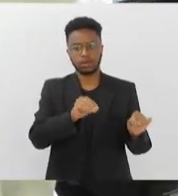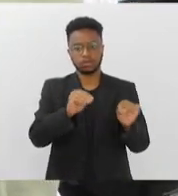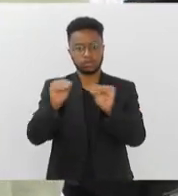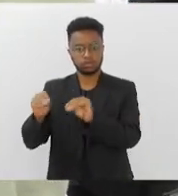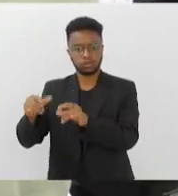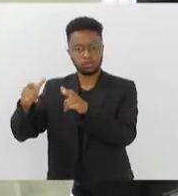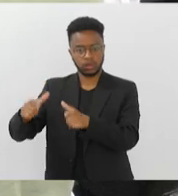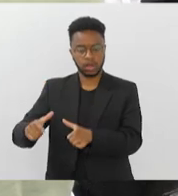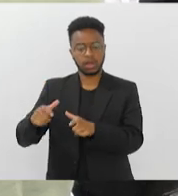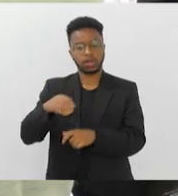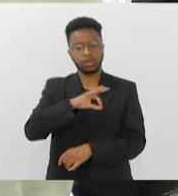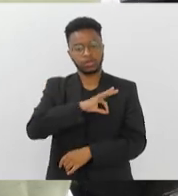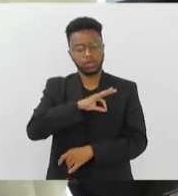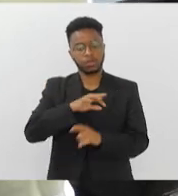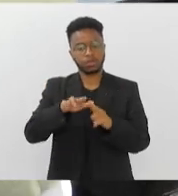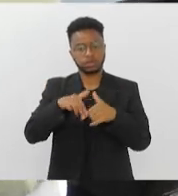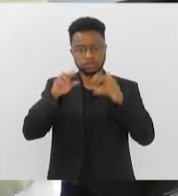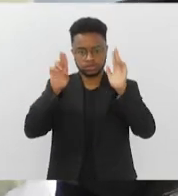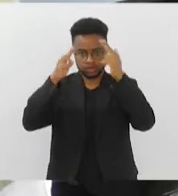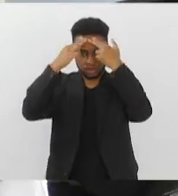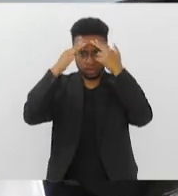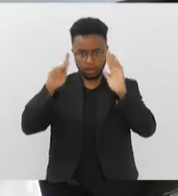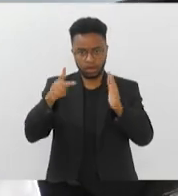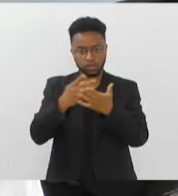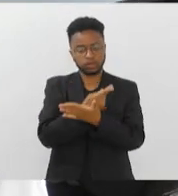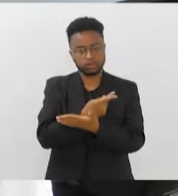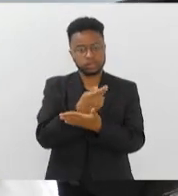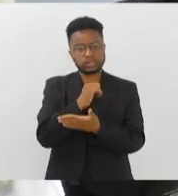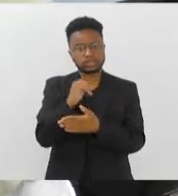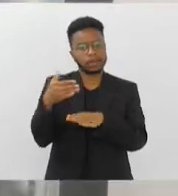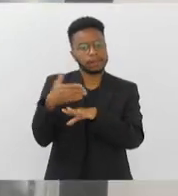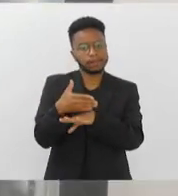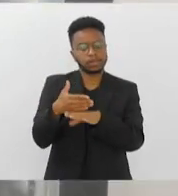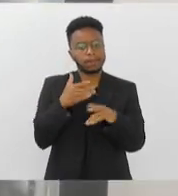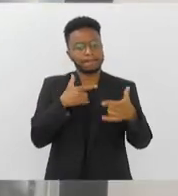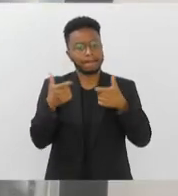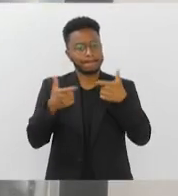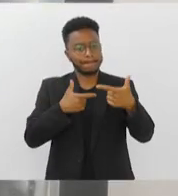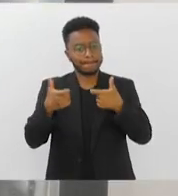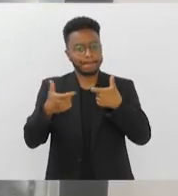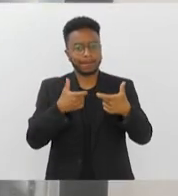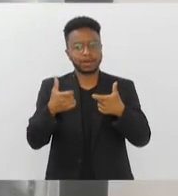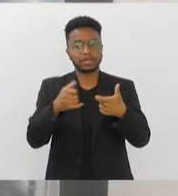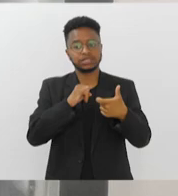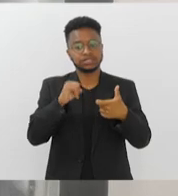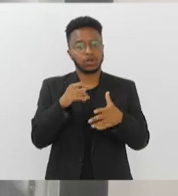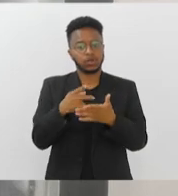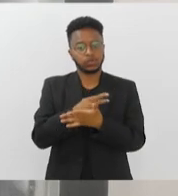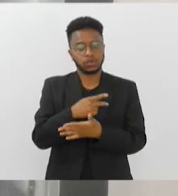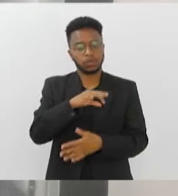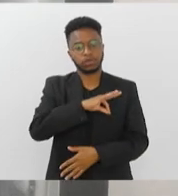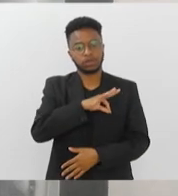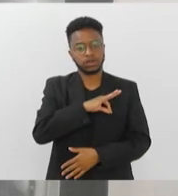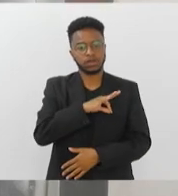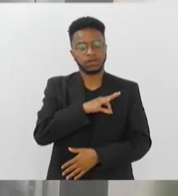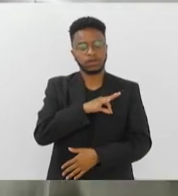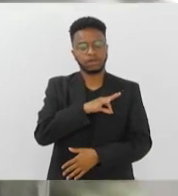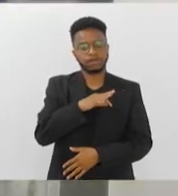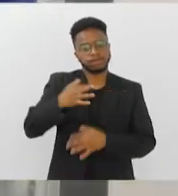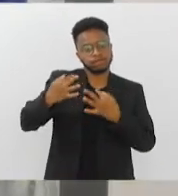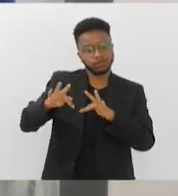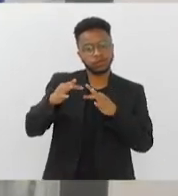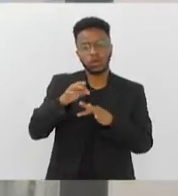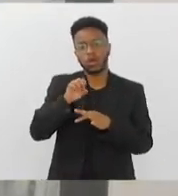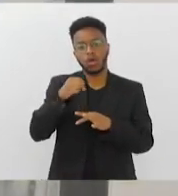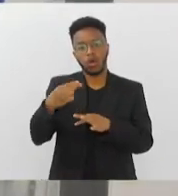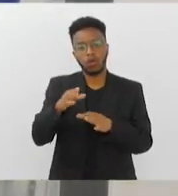militares por traumas funcionais decorrentes de sua participação em conflitos armados onde haja policiais gravemente feridos ou fatalmente vitimados na